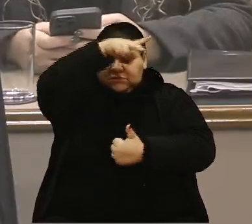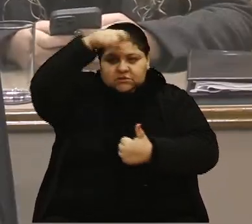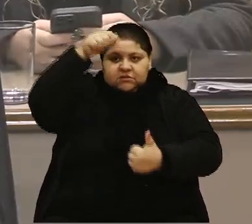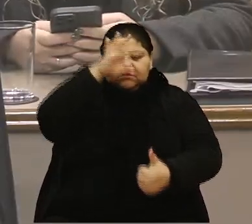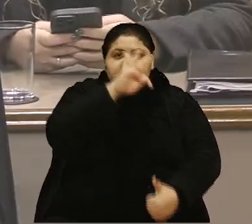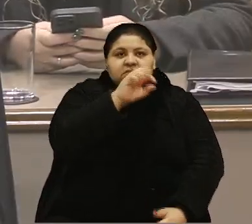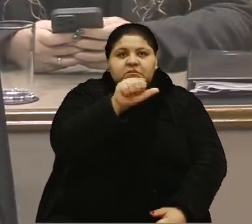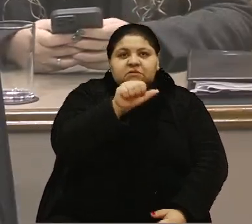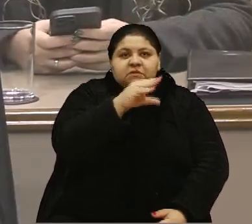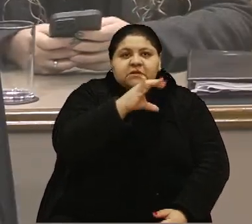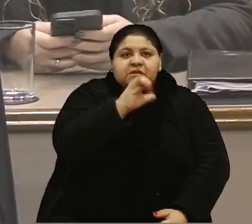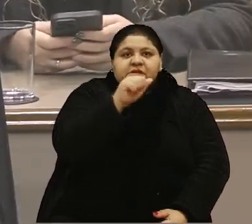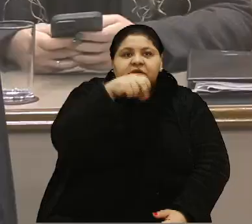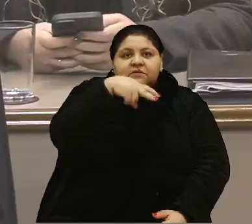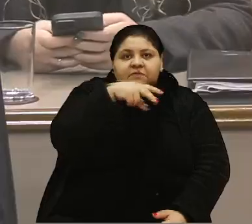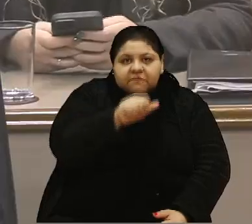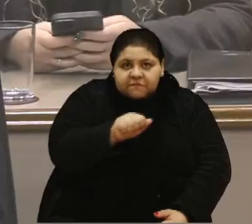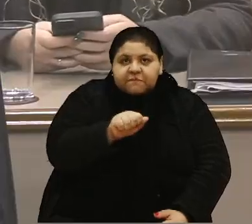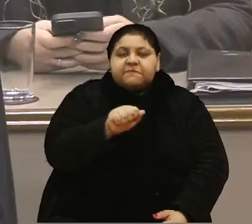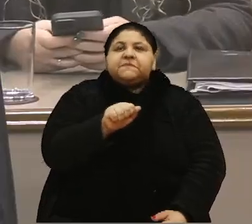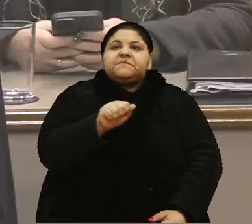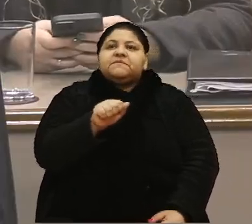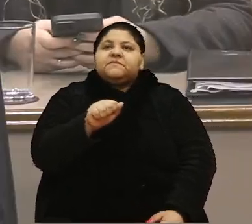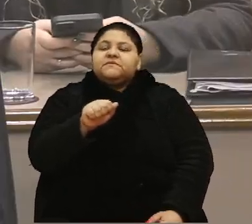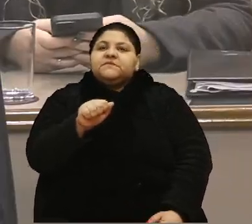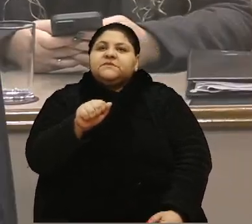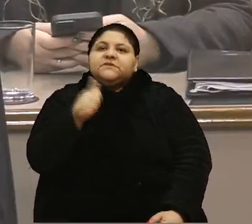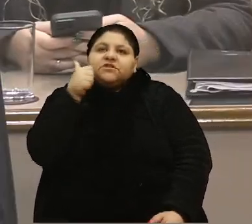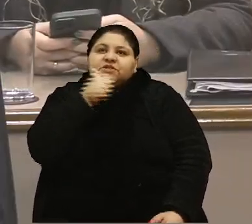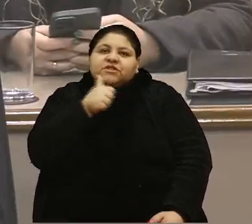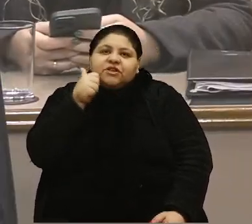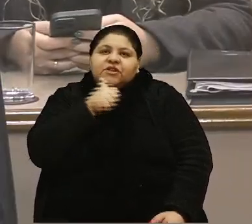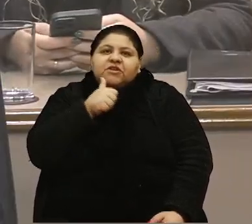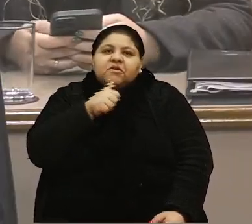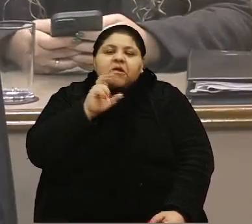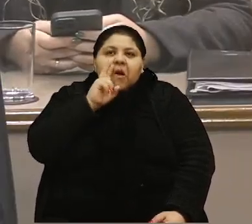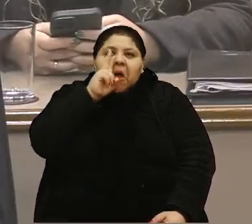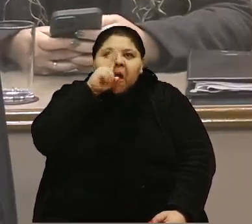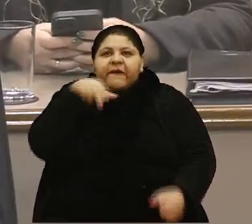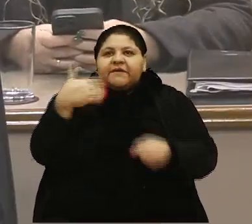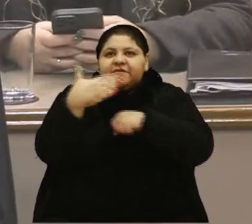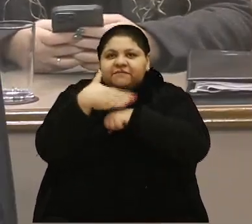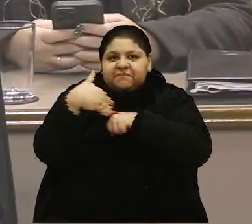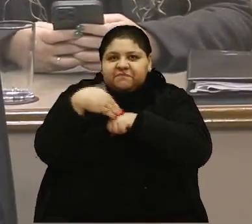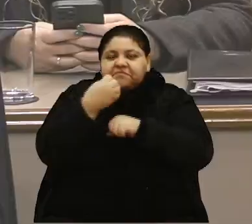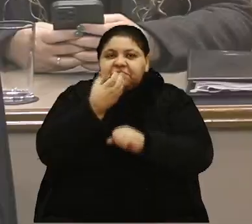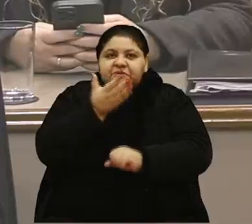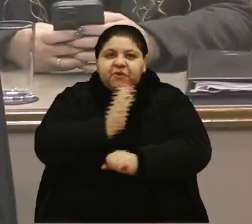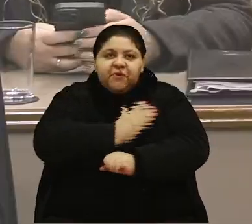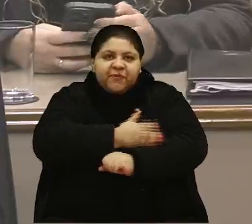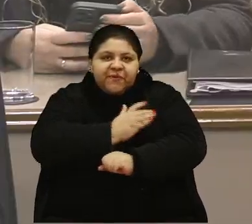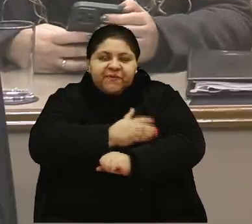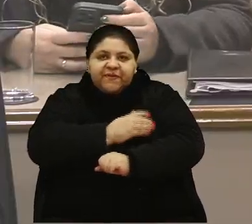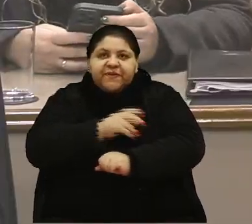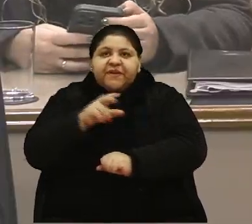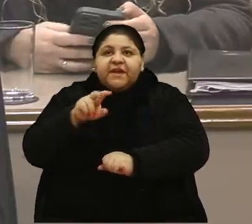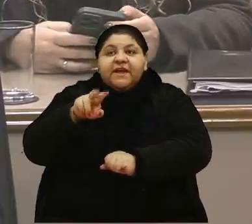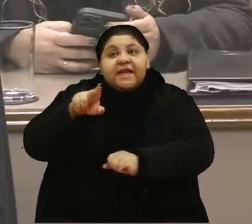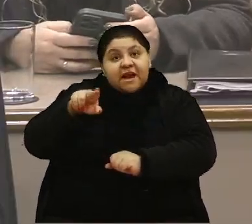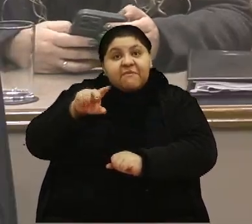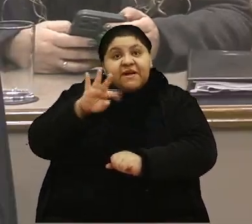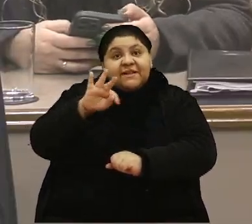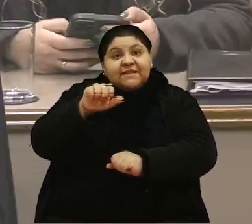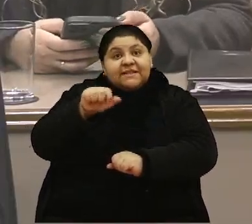Tassiana Siqueira, menina extremamente competente, querida, de bom coração. E a sua irmã Thalissa,